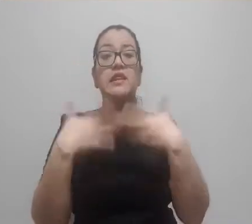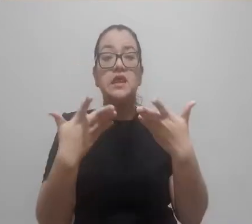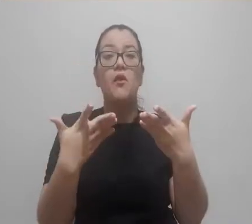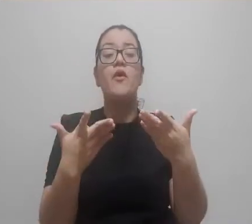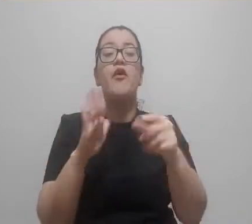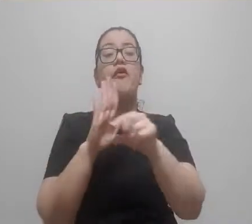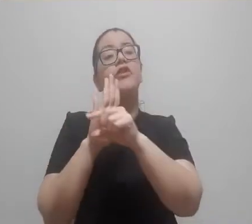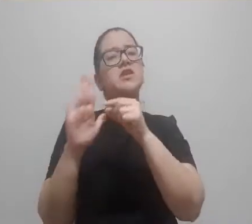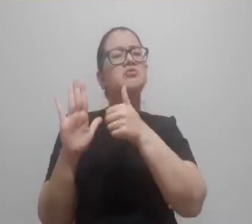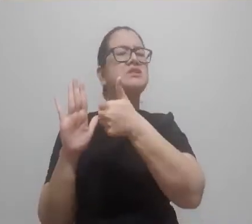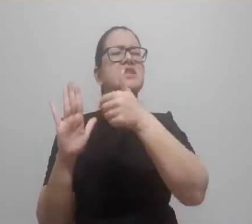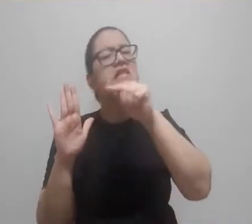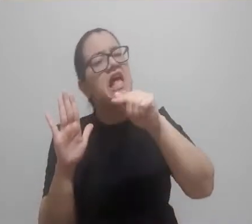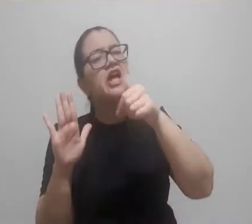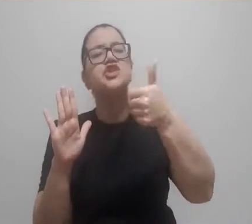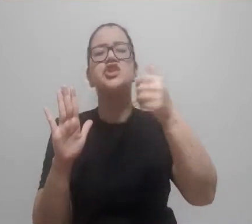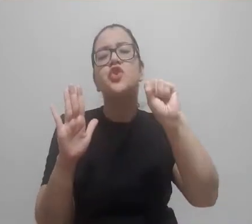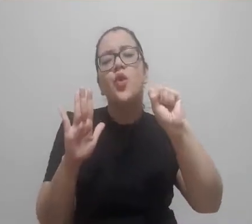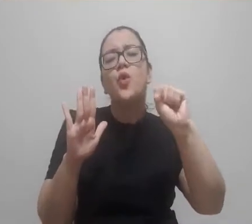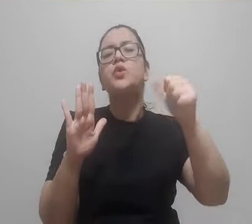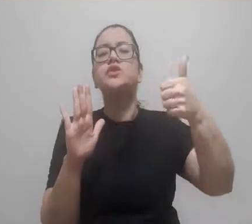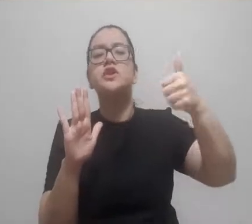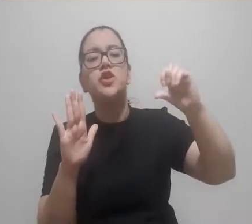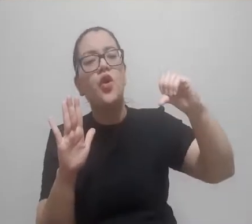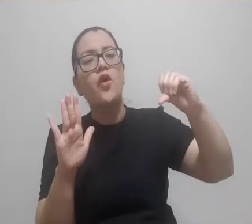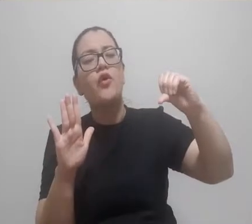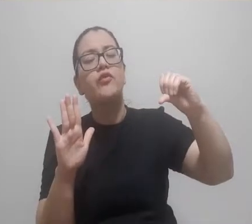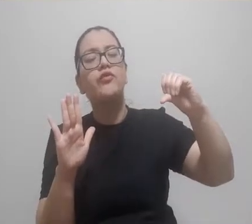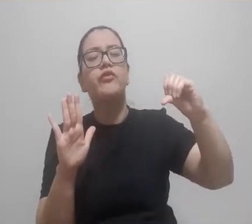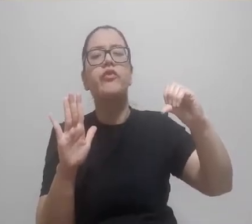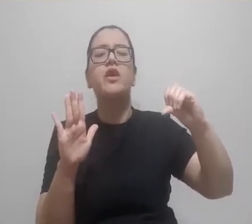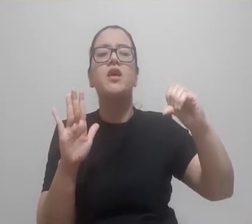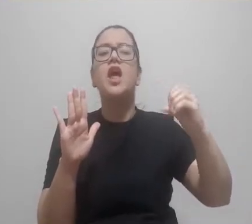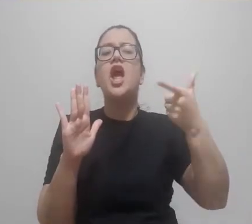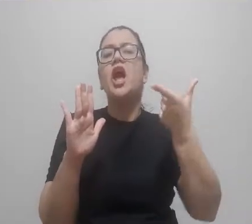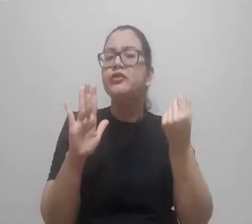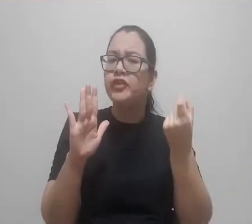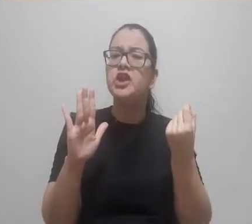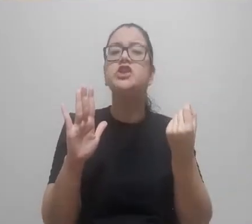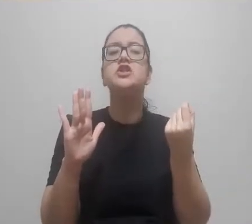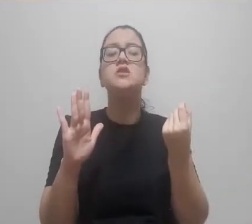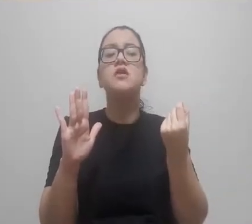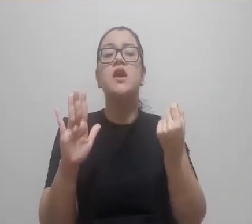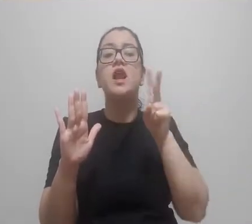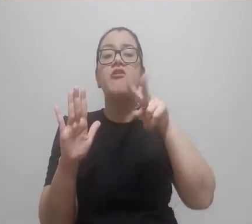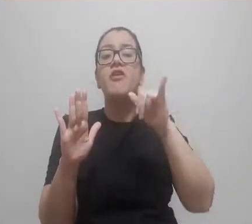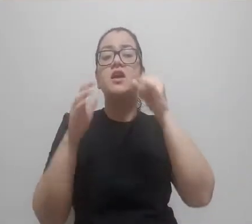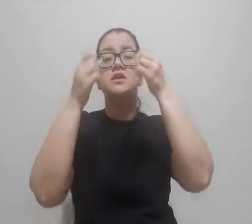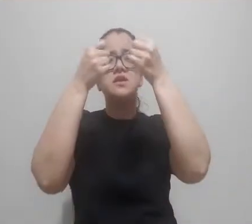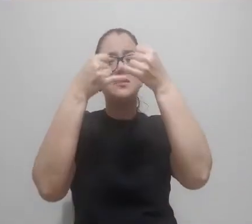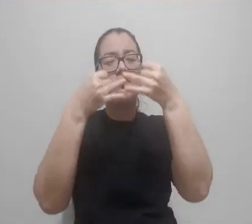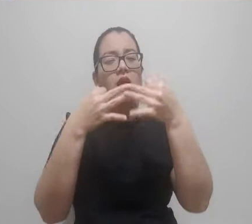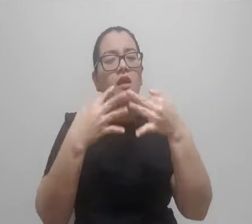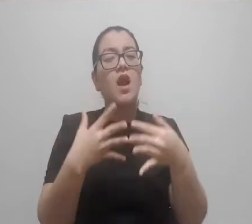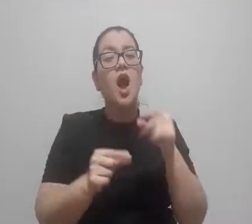19, ele faz aqui uma introdução, na verdade nos quatro, né? 17, 18, 19 e 20, ele vai fazer uma introdução para o que ele